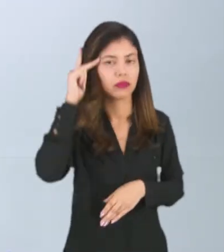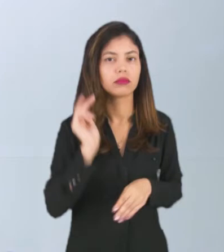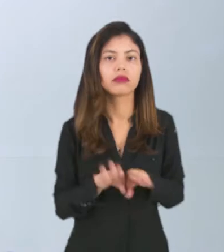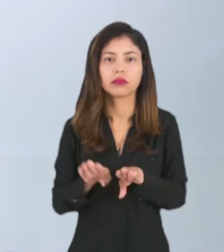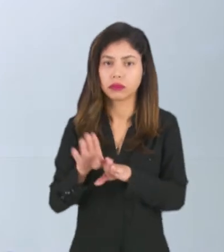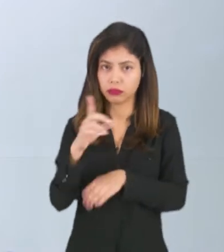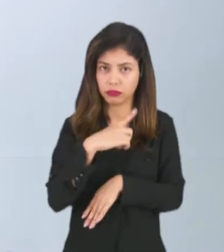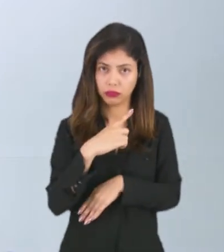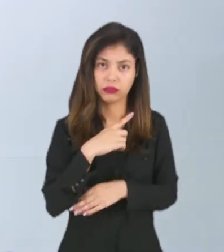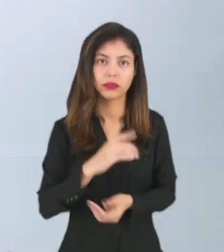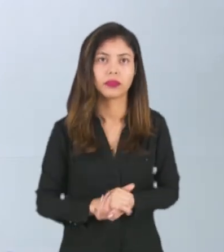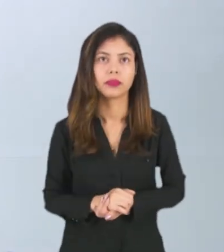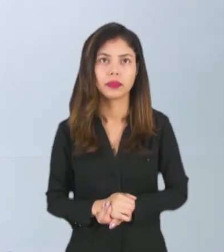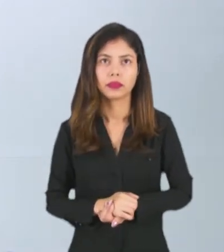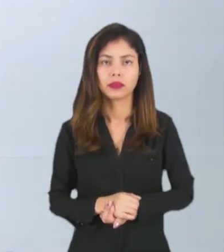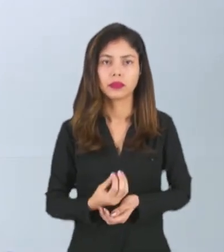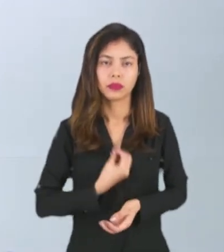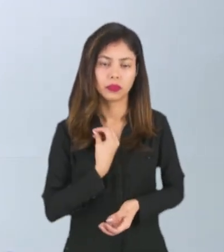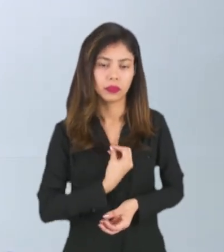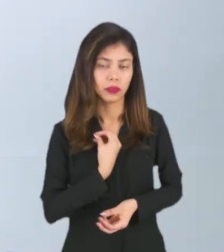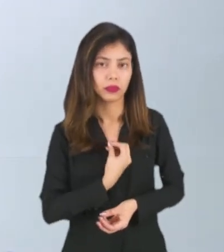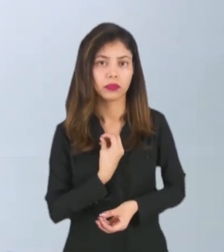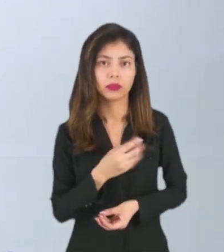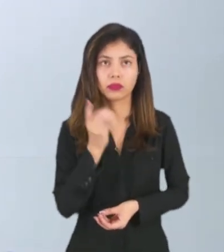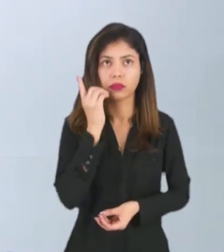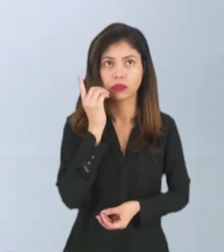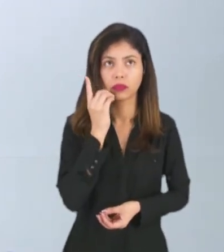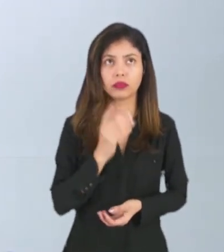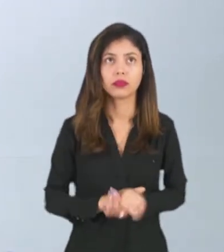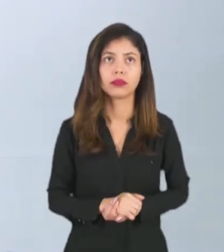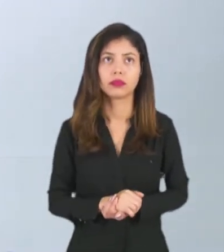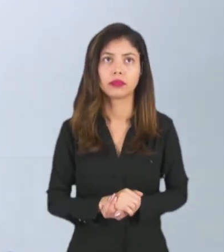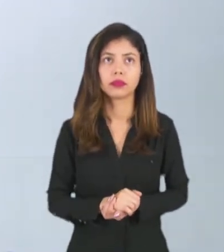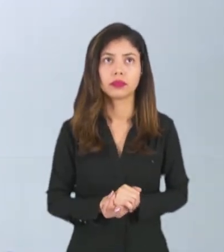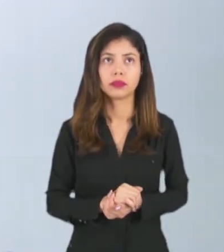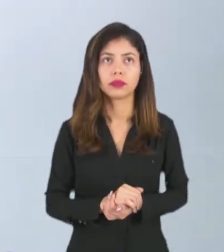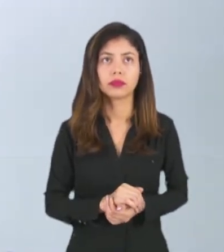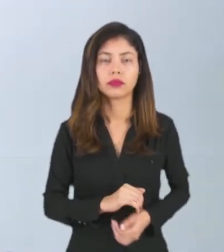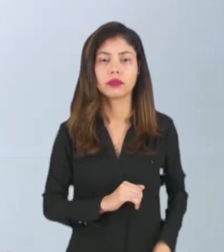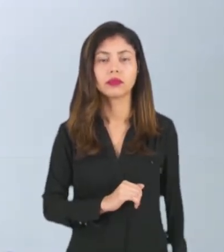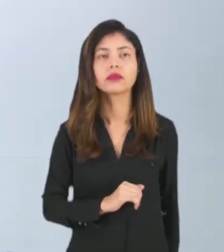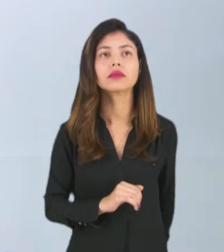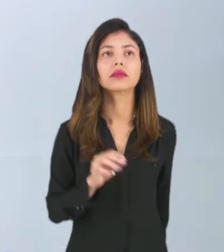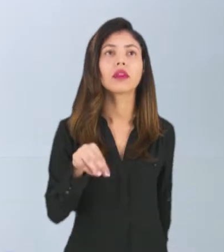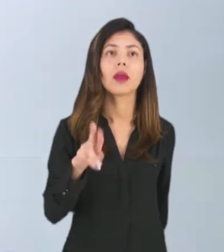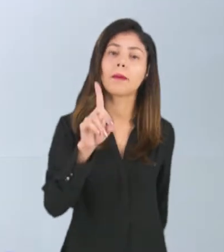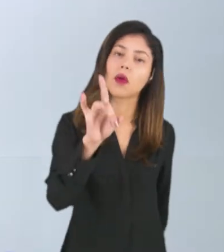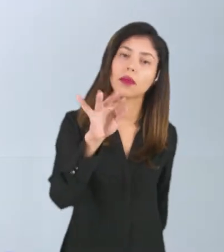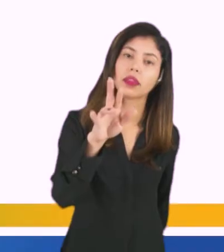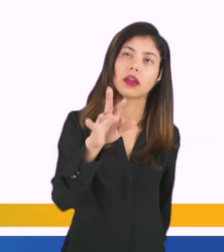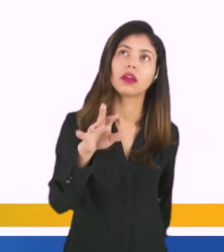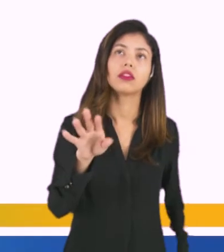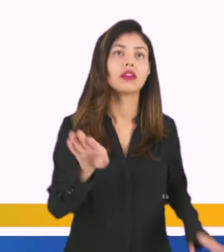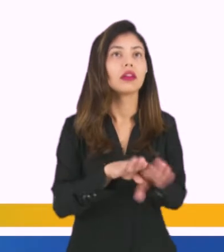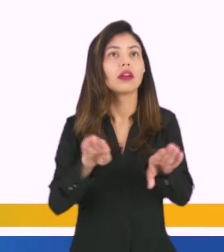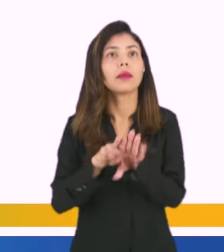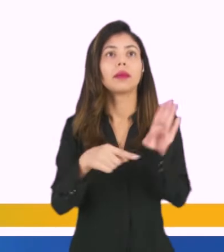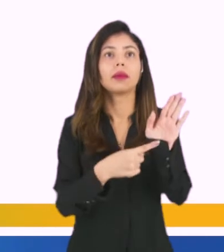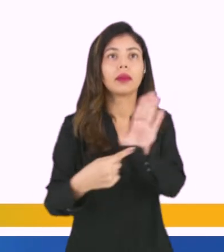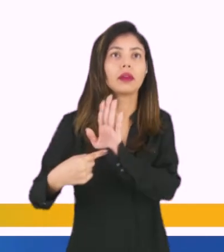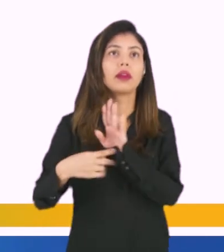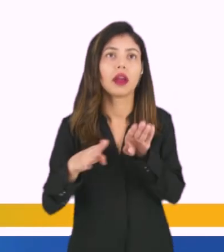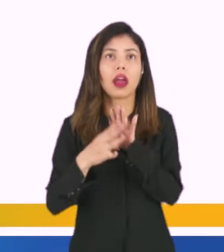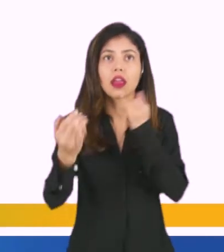têm, né, no seu convívio diário. Aí a gente tem a morbidade,